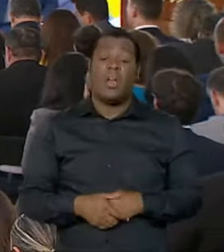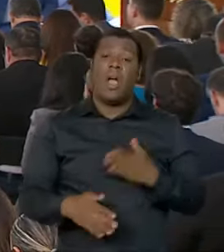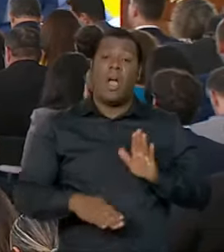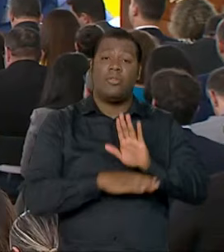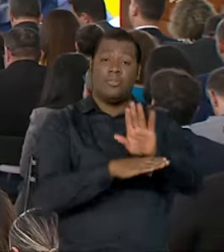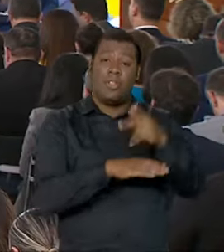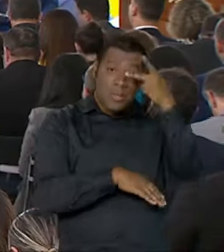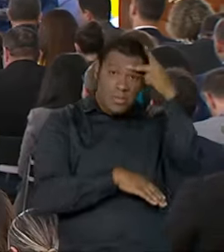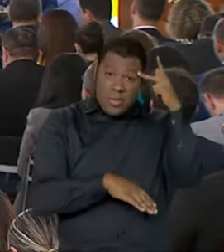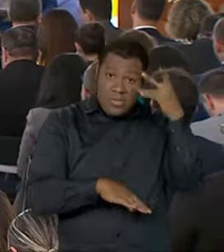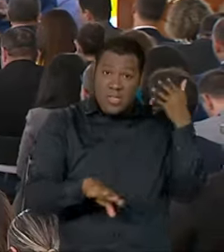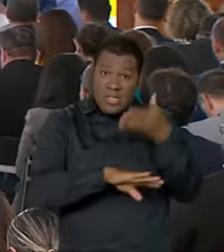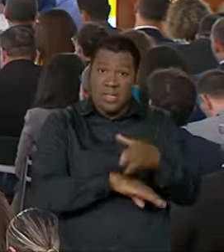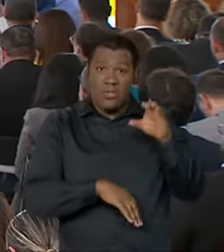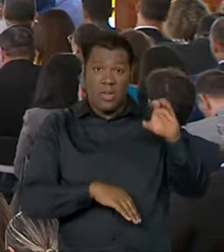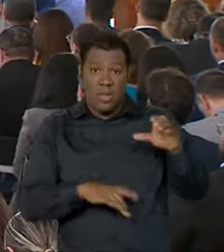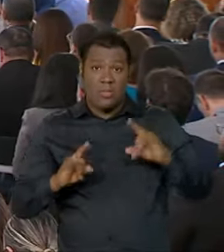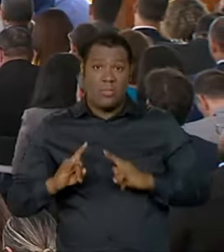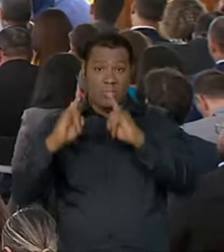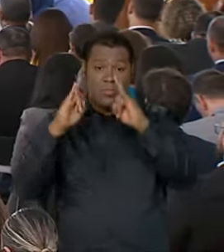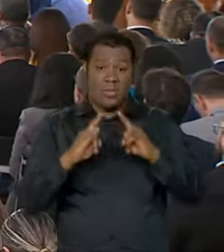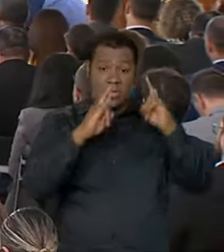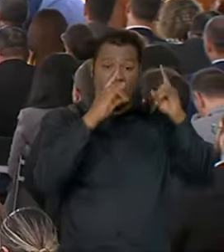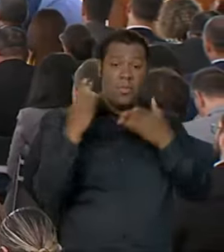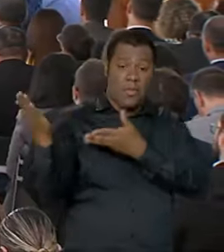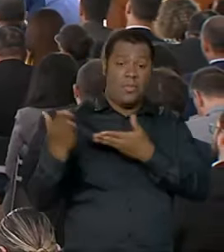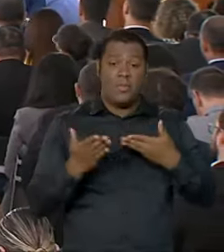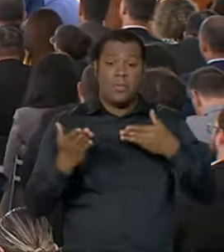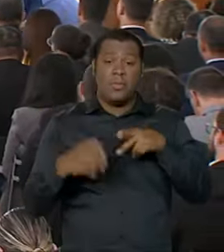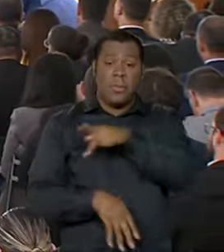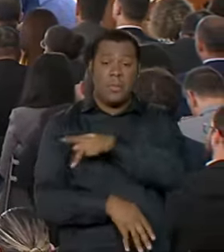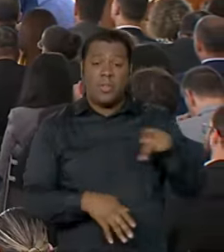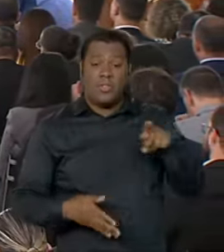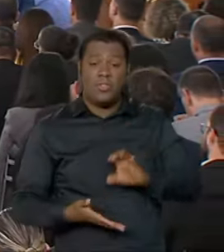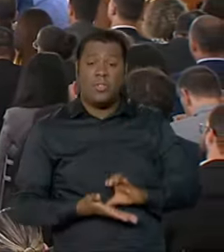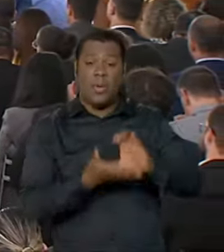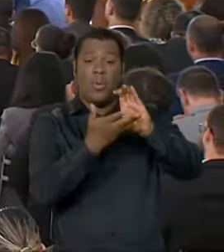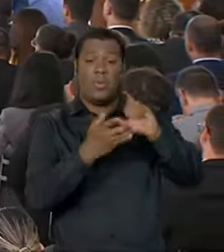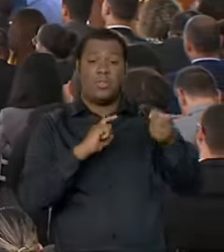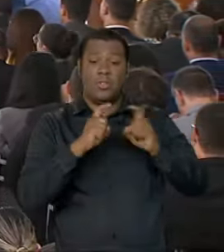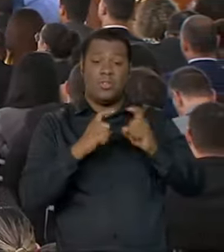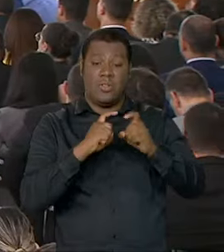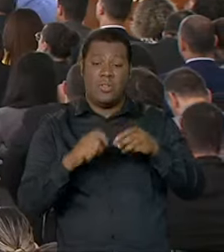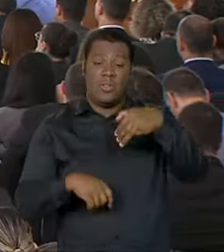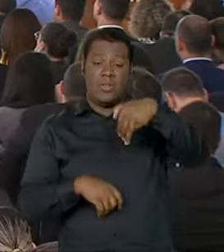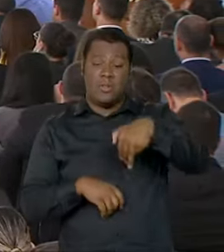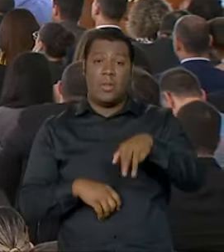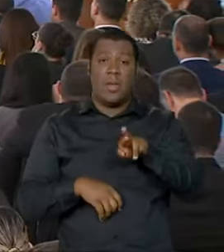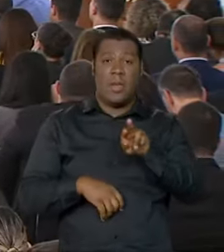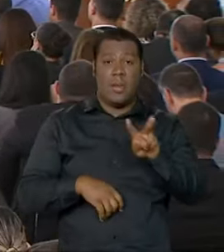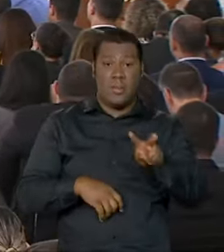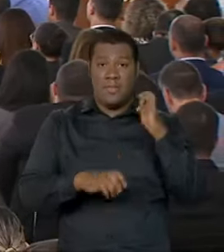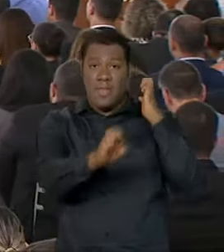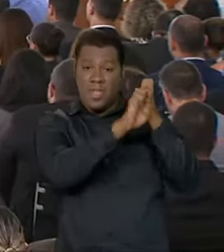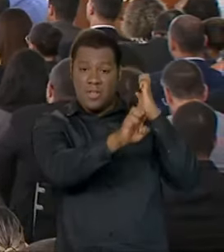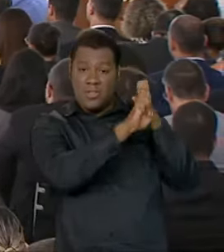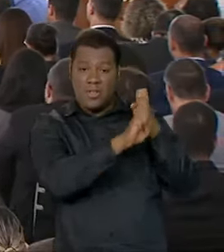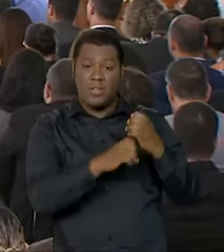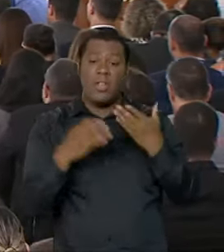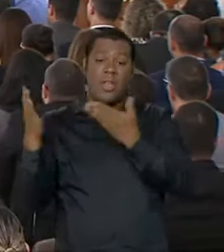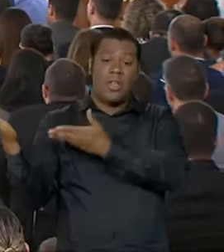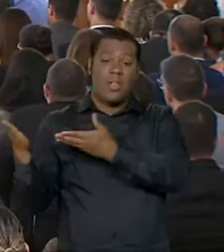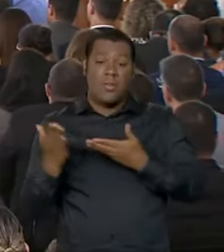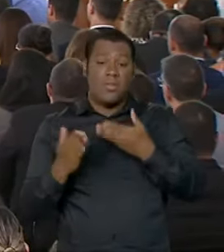crédito imobiliário, o presidente do Conselho de Administração da MRV Engenharia,